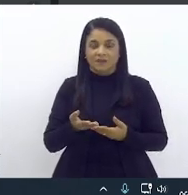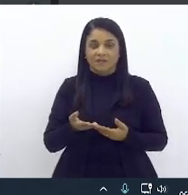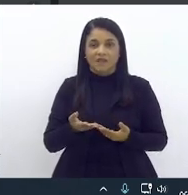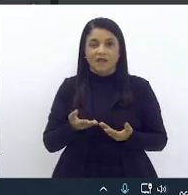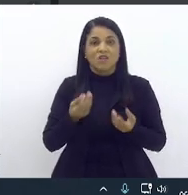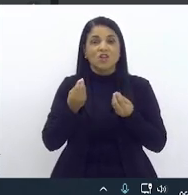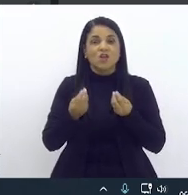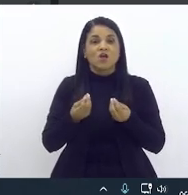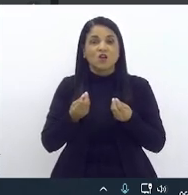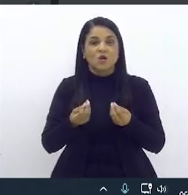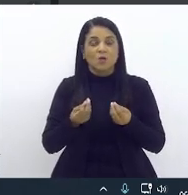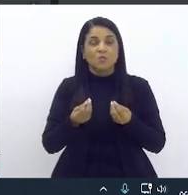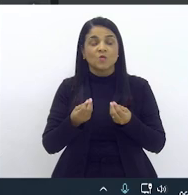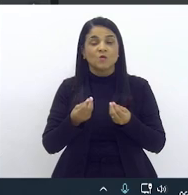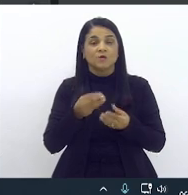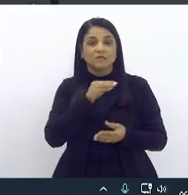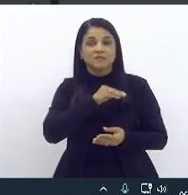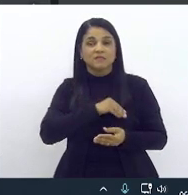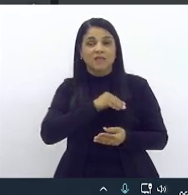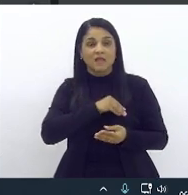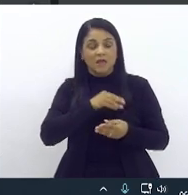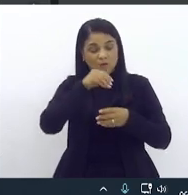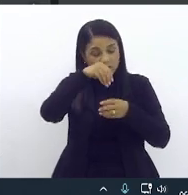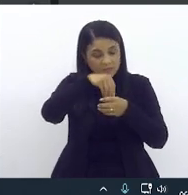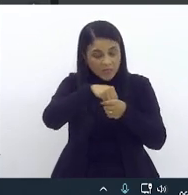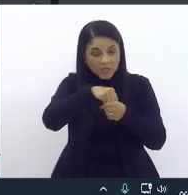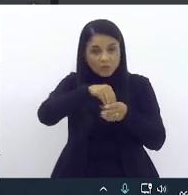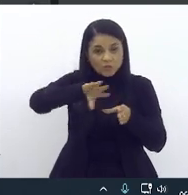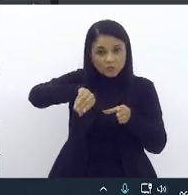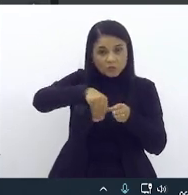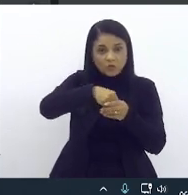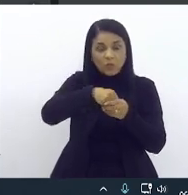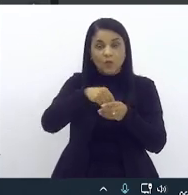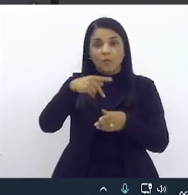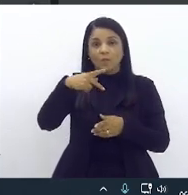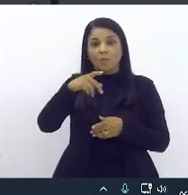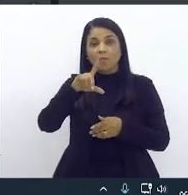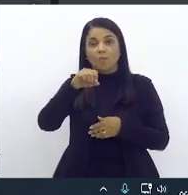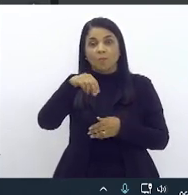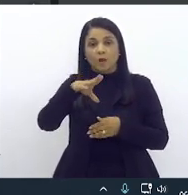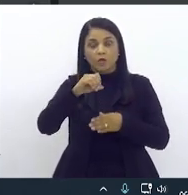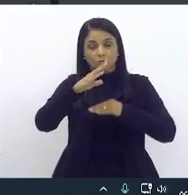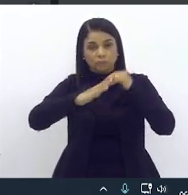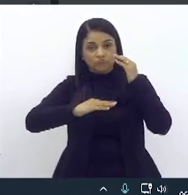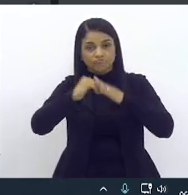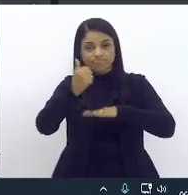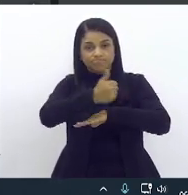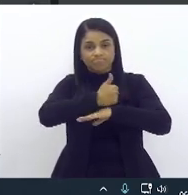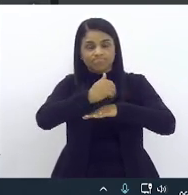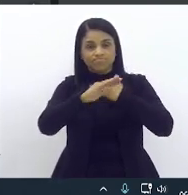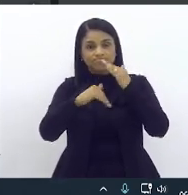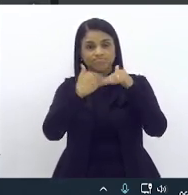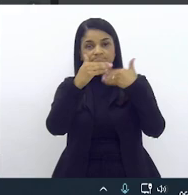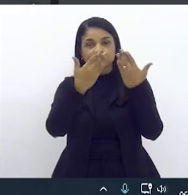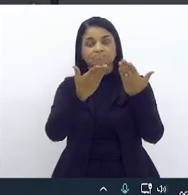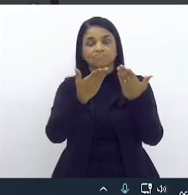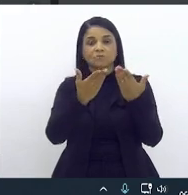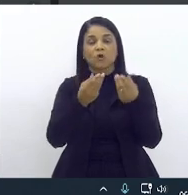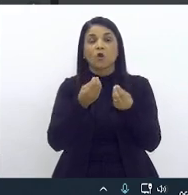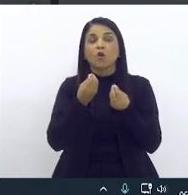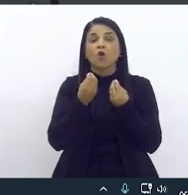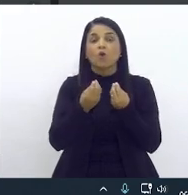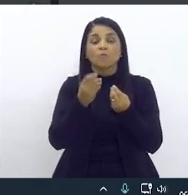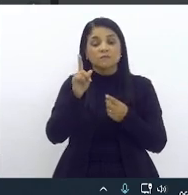a aplicação do piso nacional dentro do plano de carreira, quando você nega um direito básico aos profissionais de